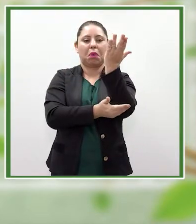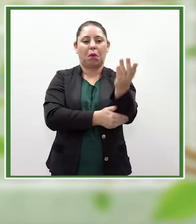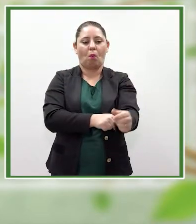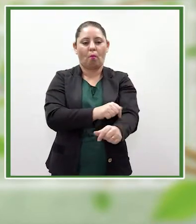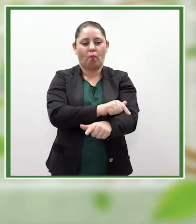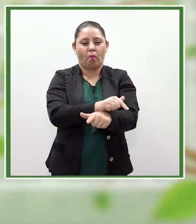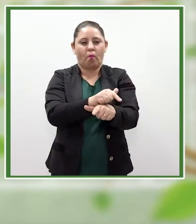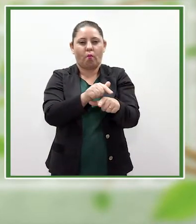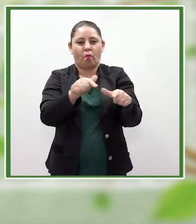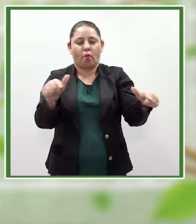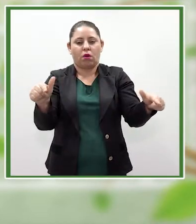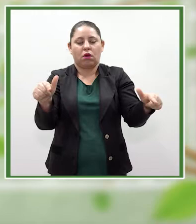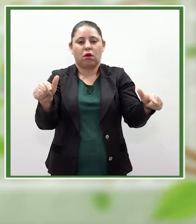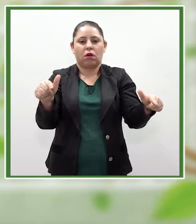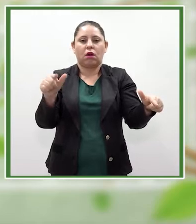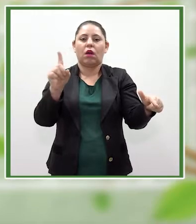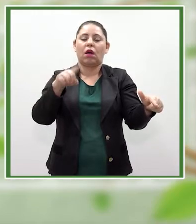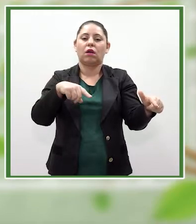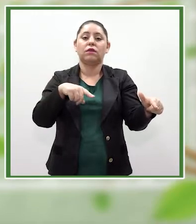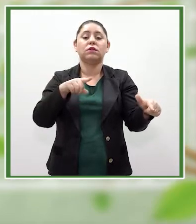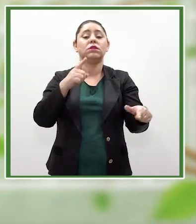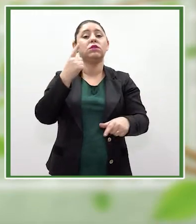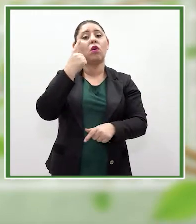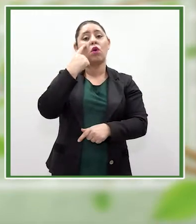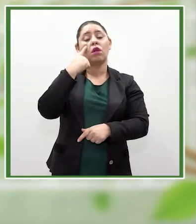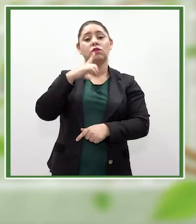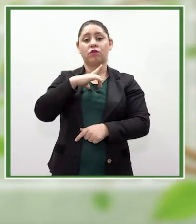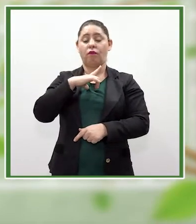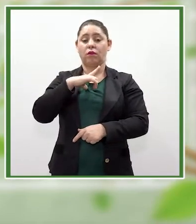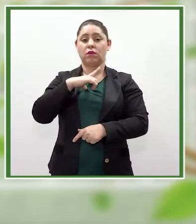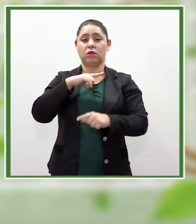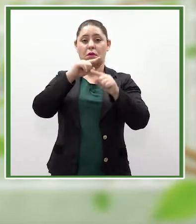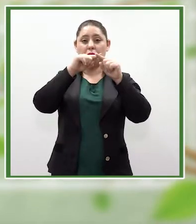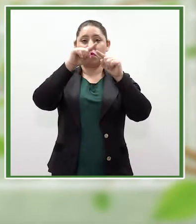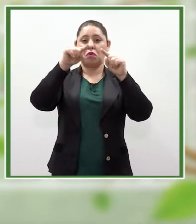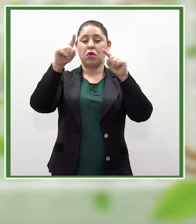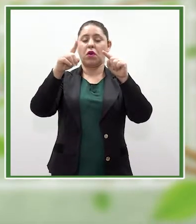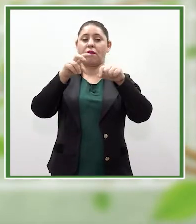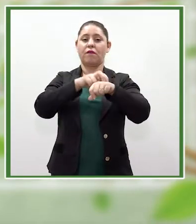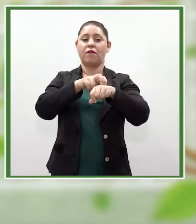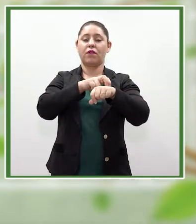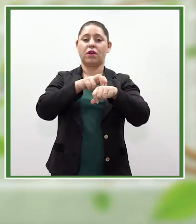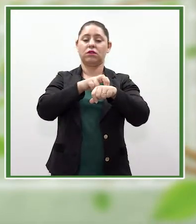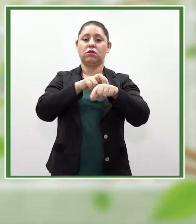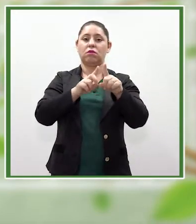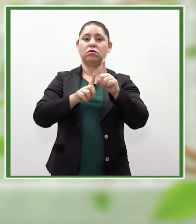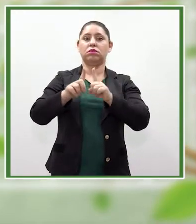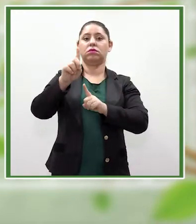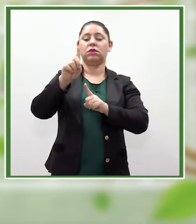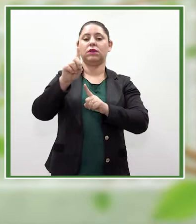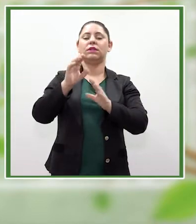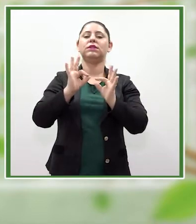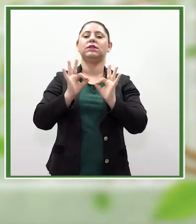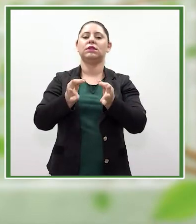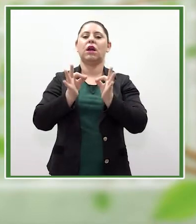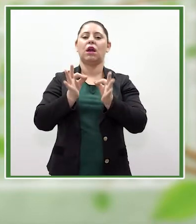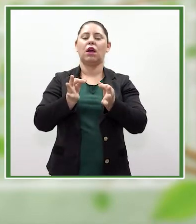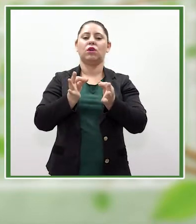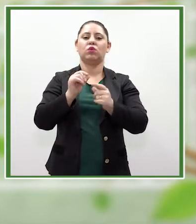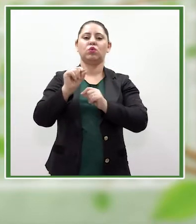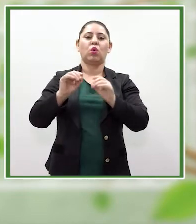do país, né? Então esse realmente é um ponto muito importante. O Brasil vem fazendo um trabalho muito forte, muito bonito no plano